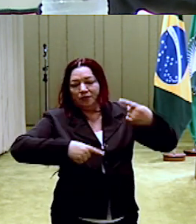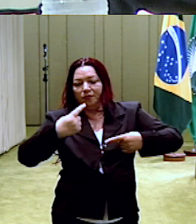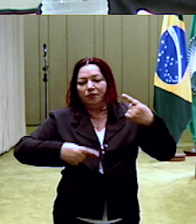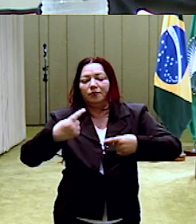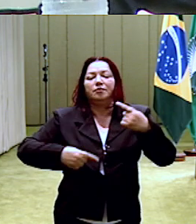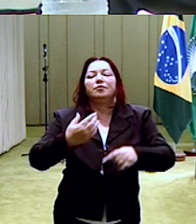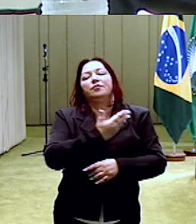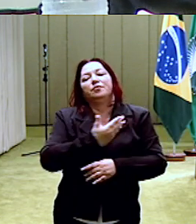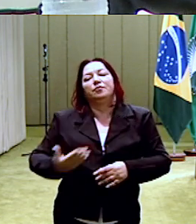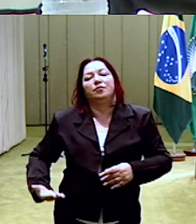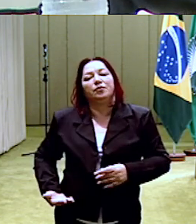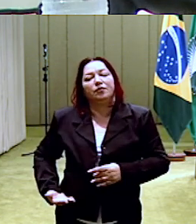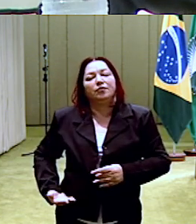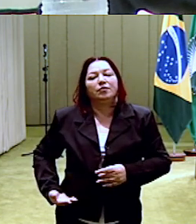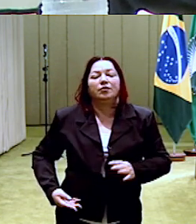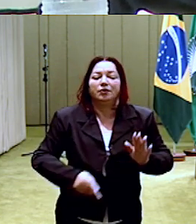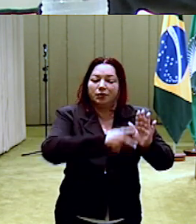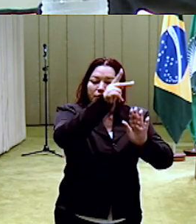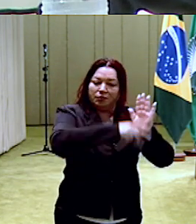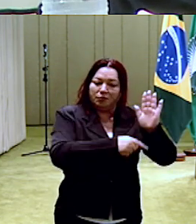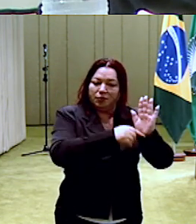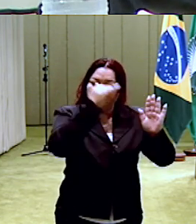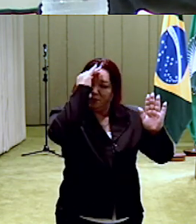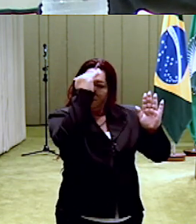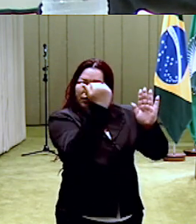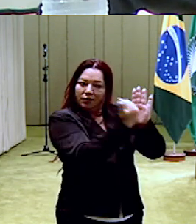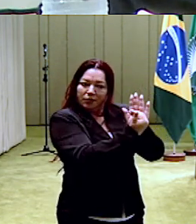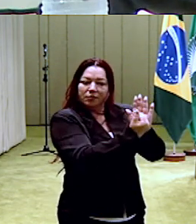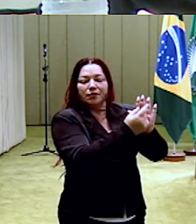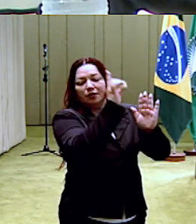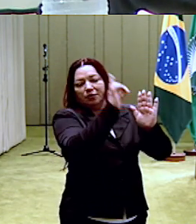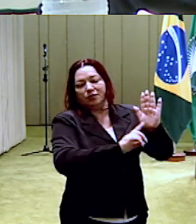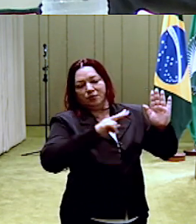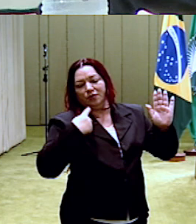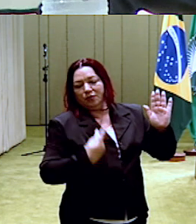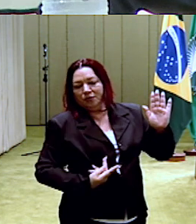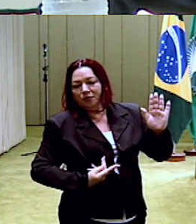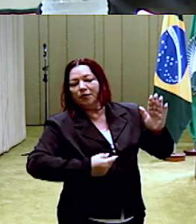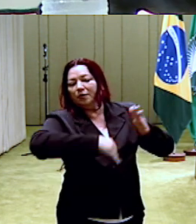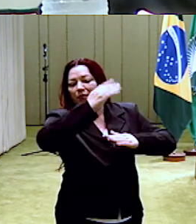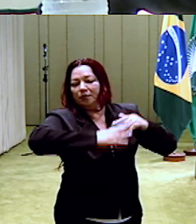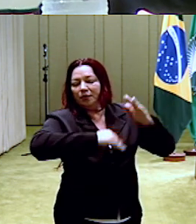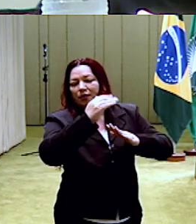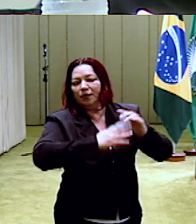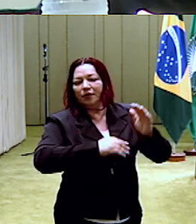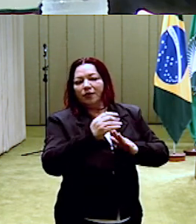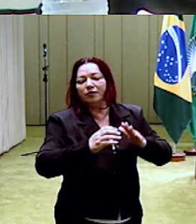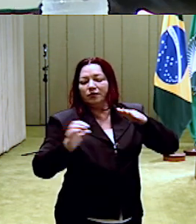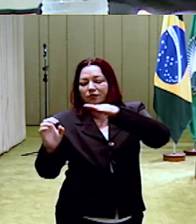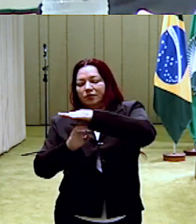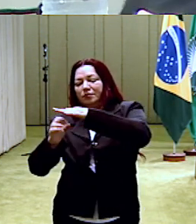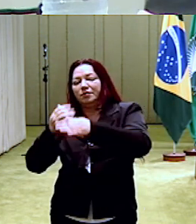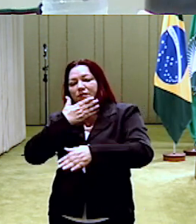tema. Esse projeto visa garantir o respeito aos direitos humanos, além de promover práticas comerciais mais justas no